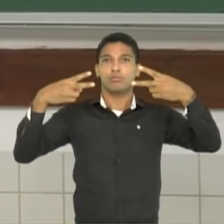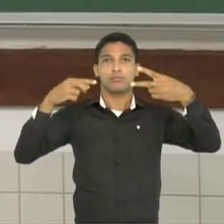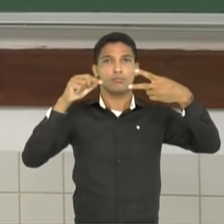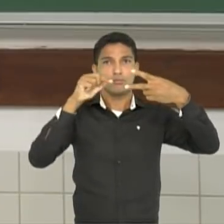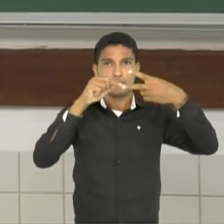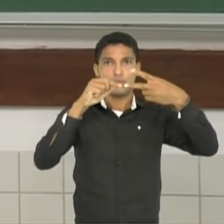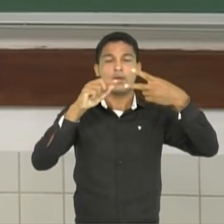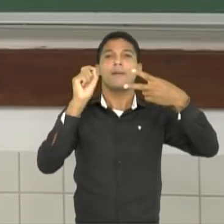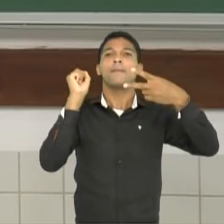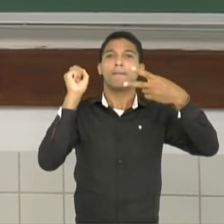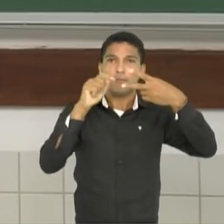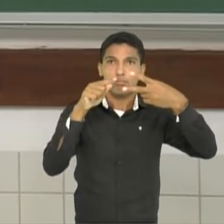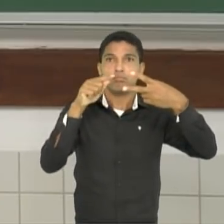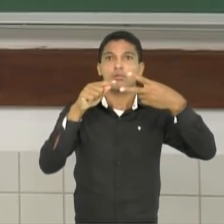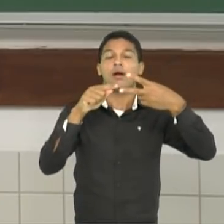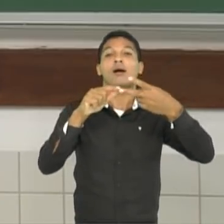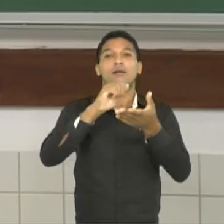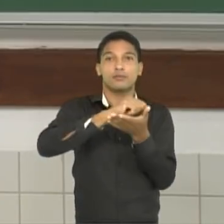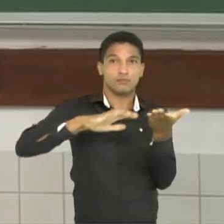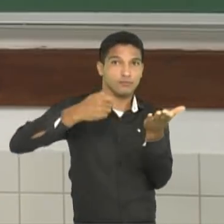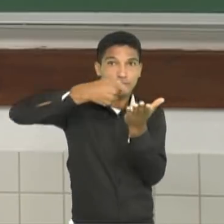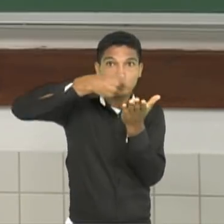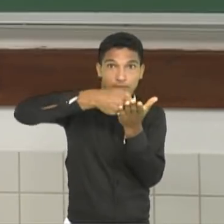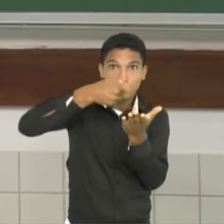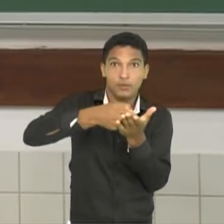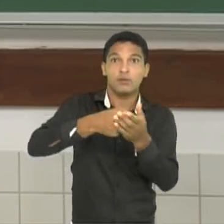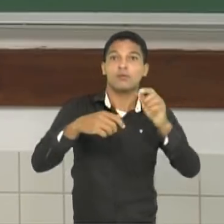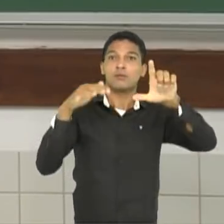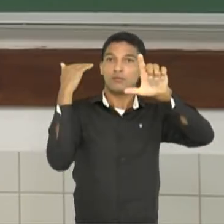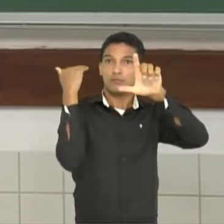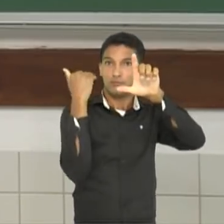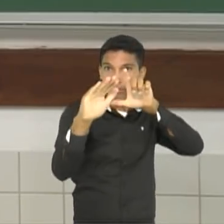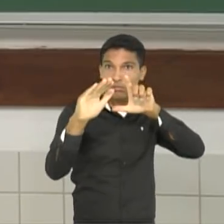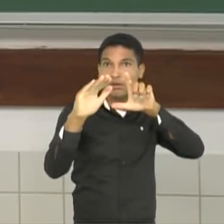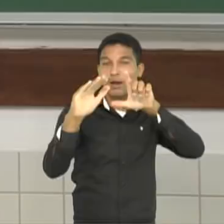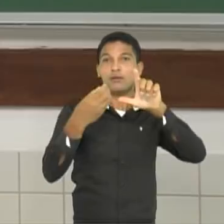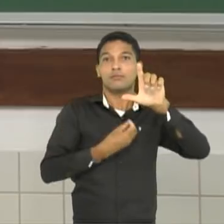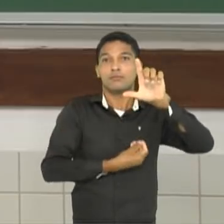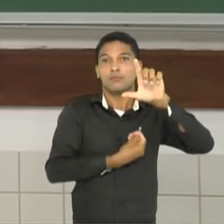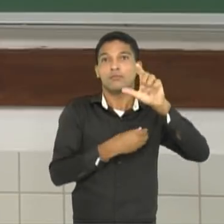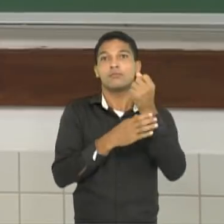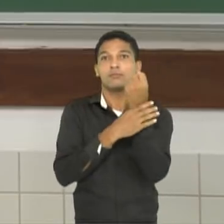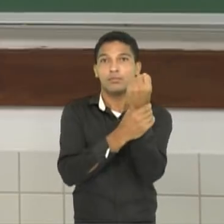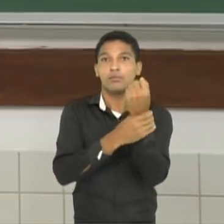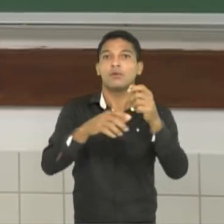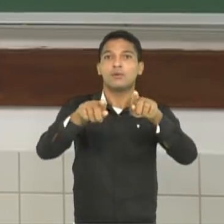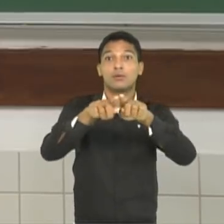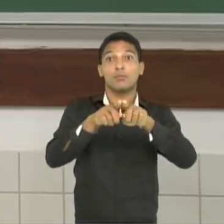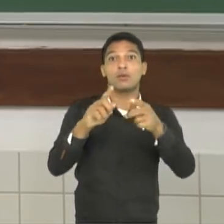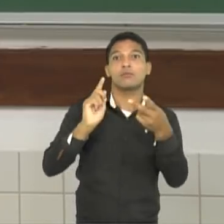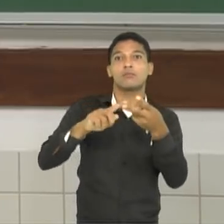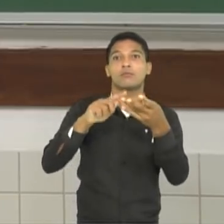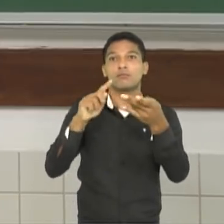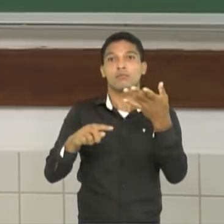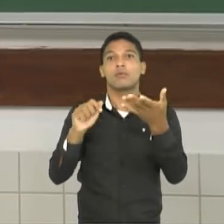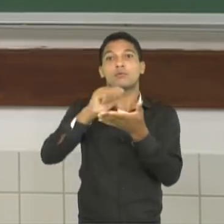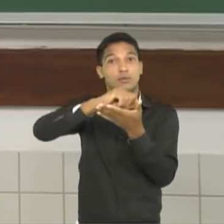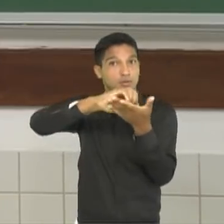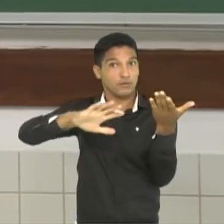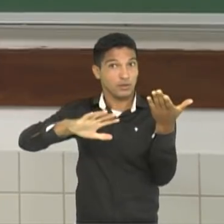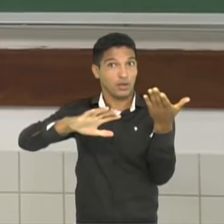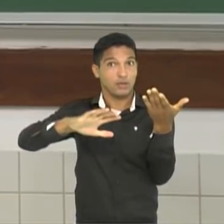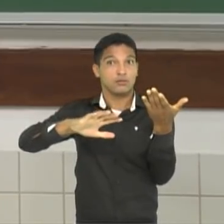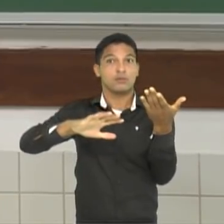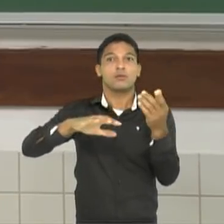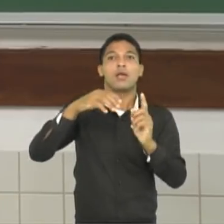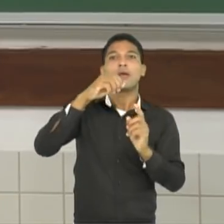a atividade obrigatória e enviar para o registro da presença de vocês. E as outras atividades que são postadas também no aplicativo devem